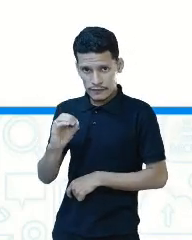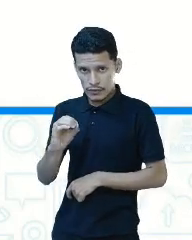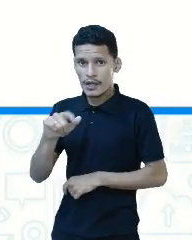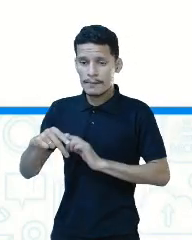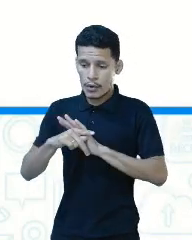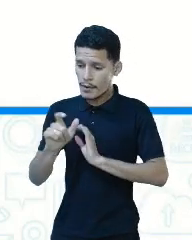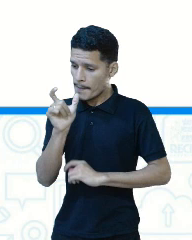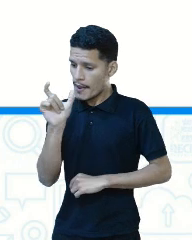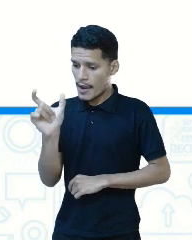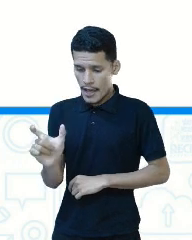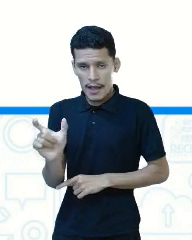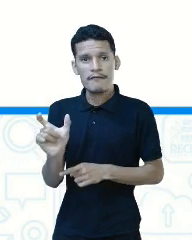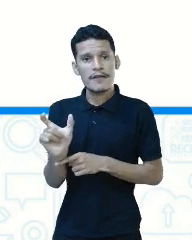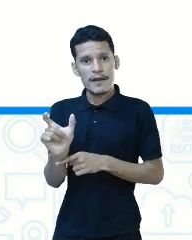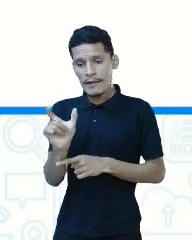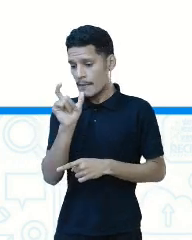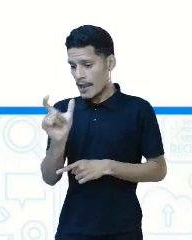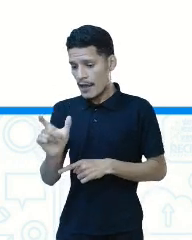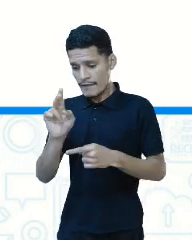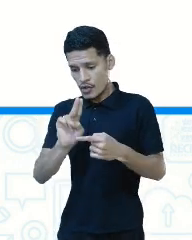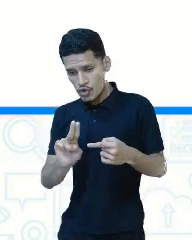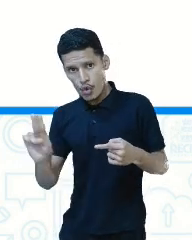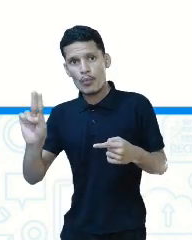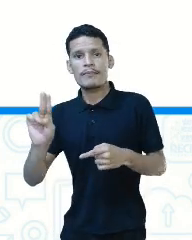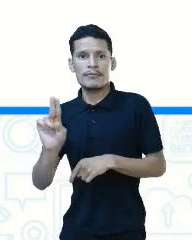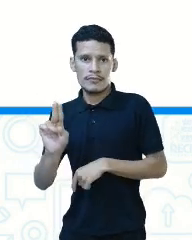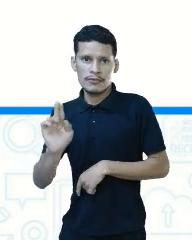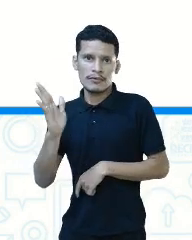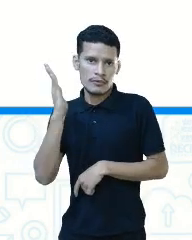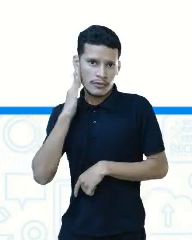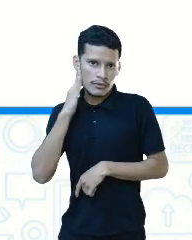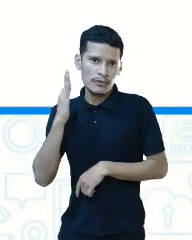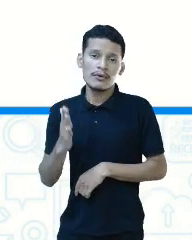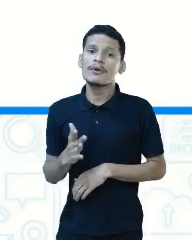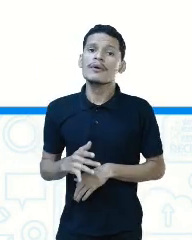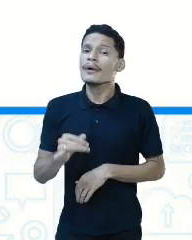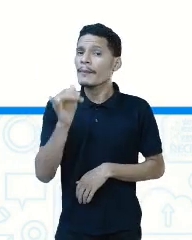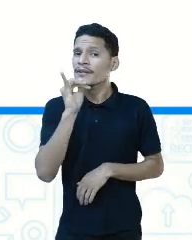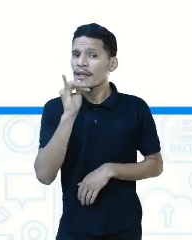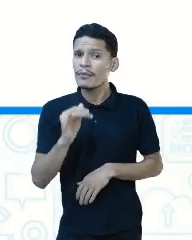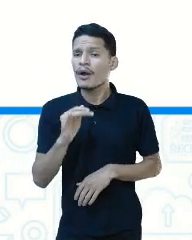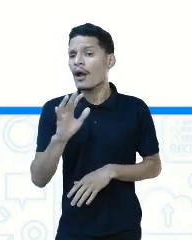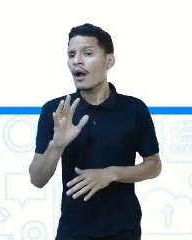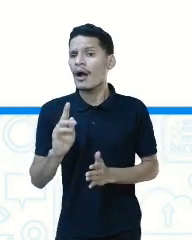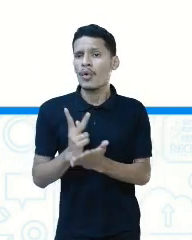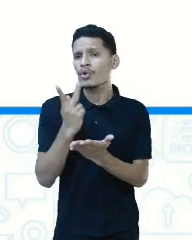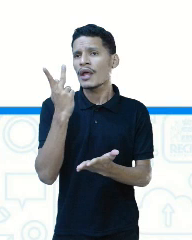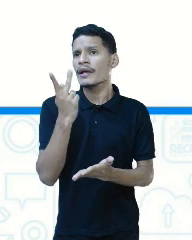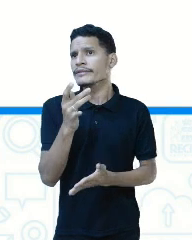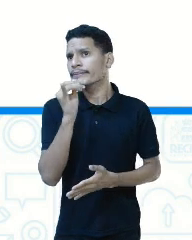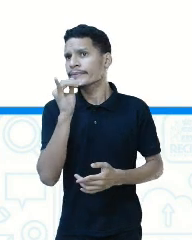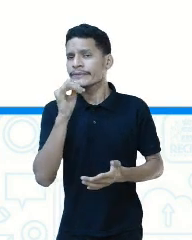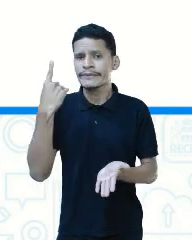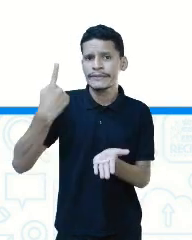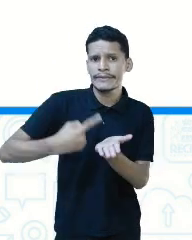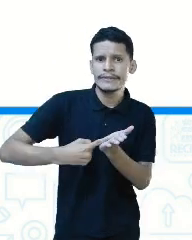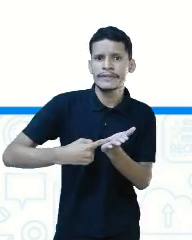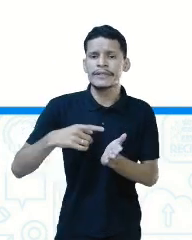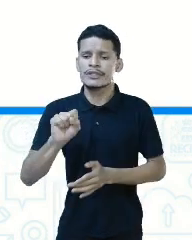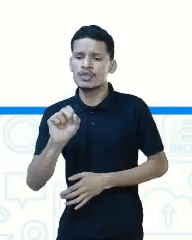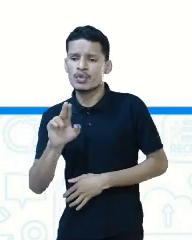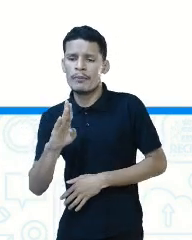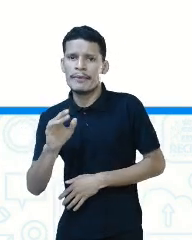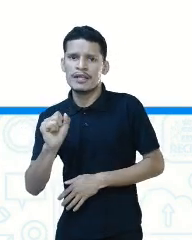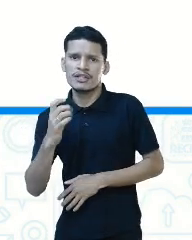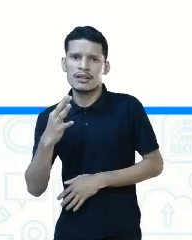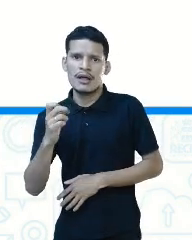às palavras, aos nomes dos seres. Então, quando acontece, é o acordo entre os substantivos